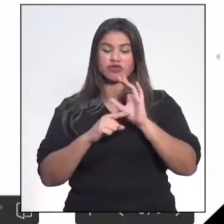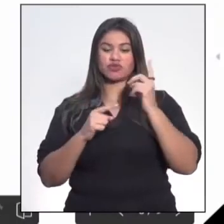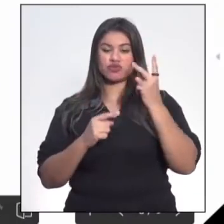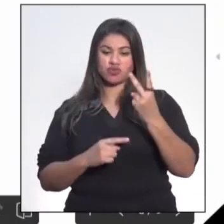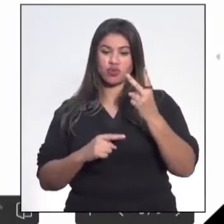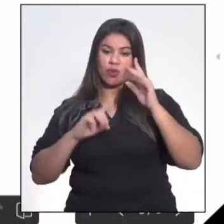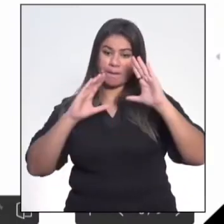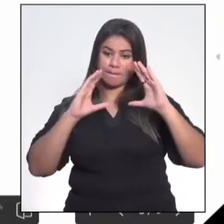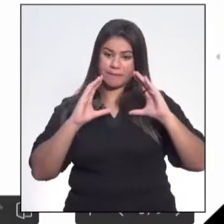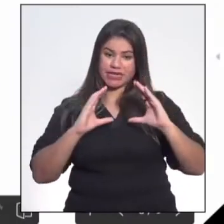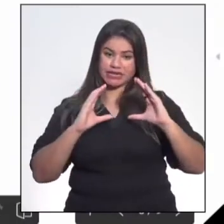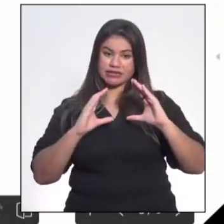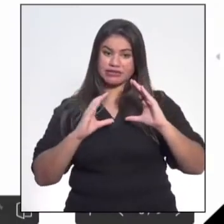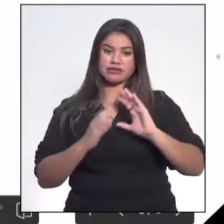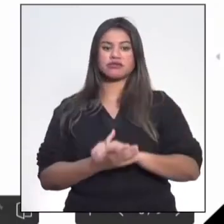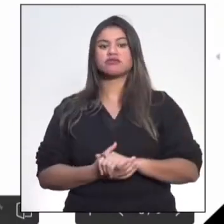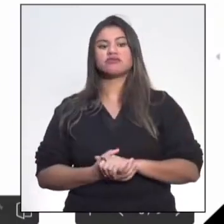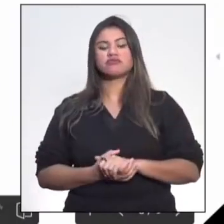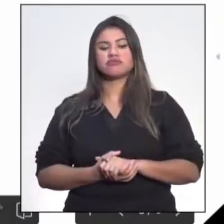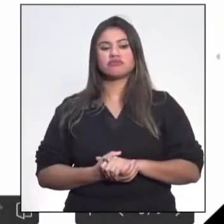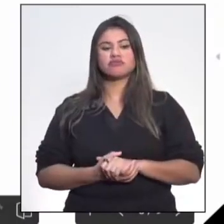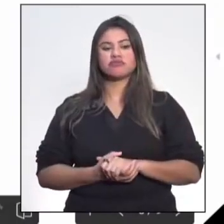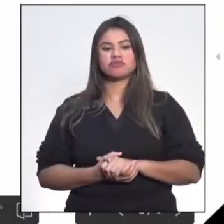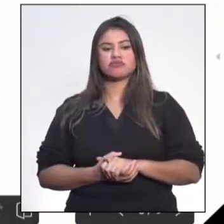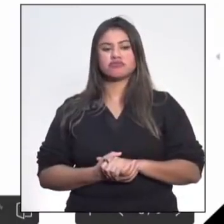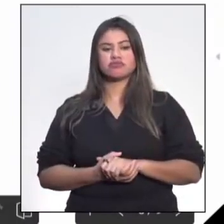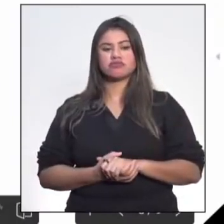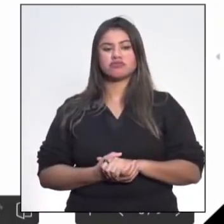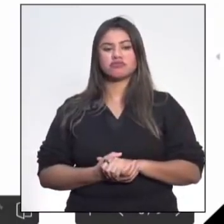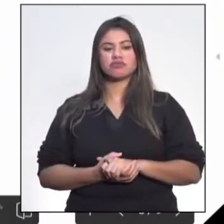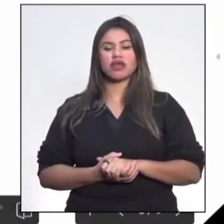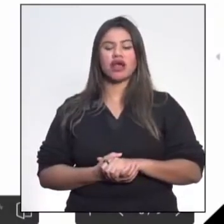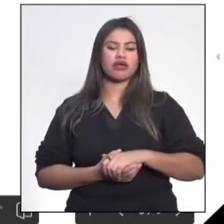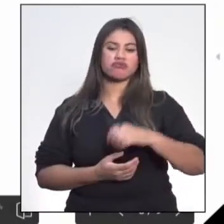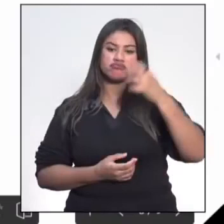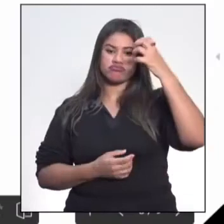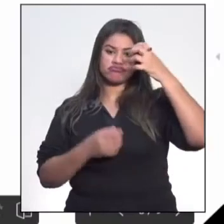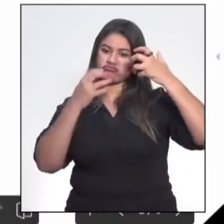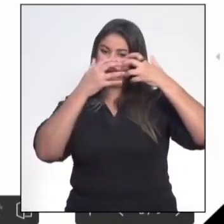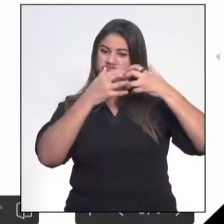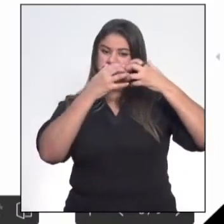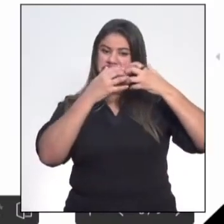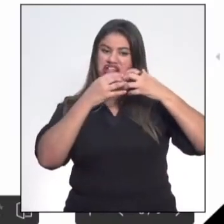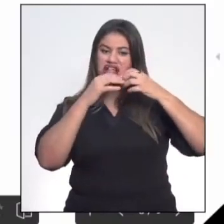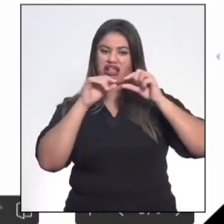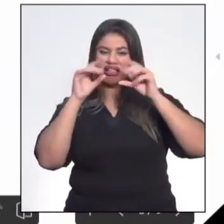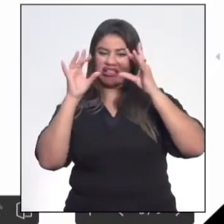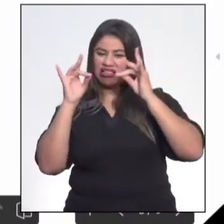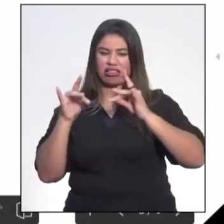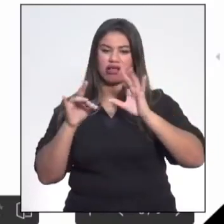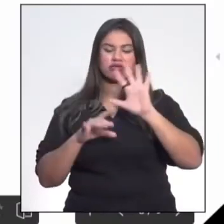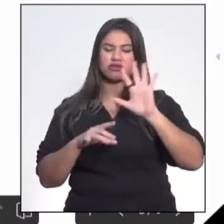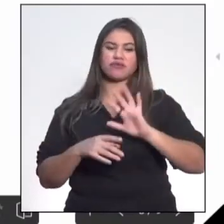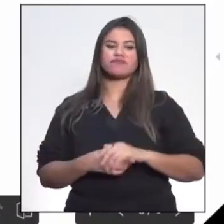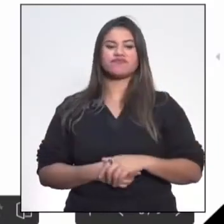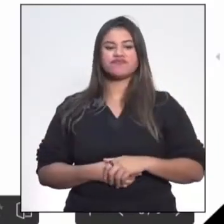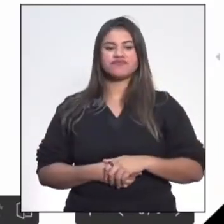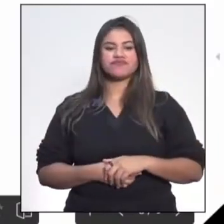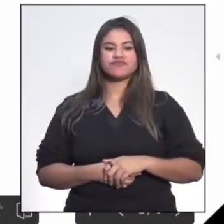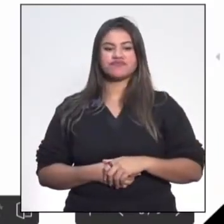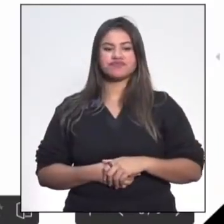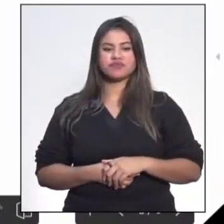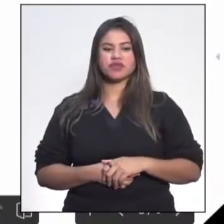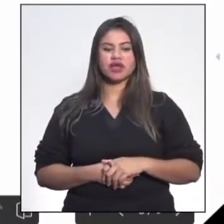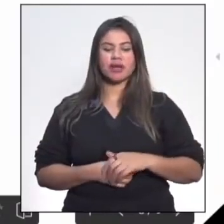parênteses. Aqui eu já vou fazer de cabeça, tá, gente? Eu não vou ficar fazendo para ordenado, não, tá? Menos 2 ao quadrado, Menos 2 vezes